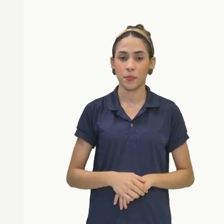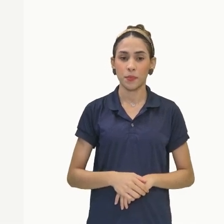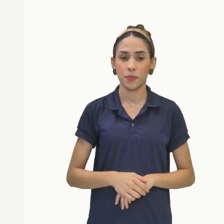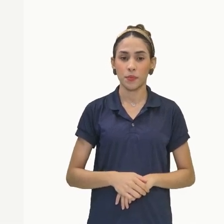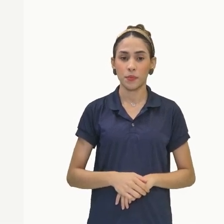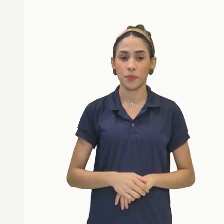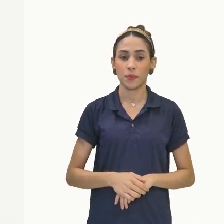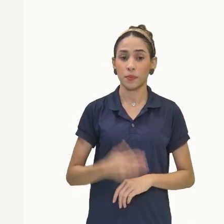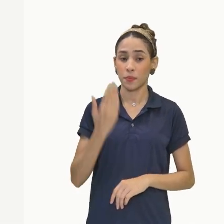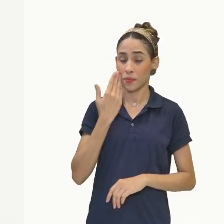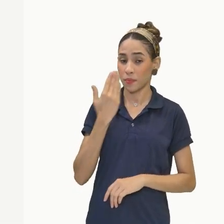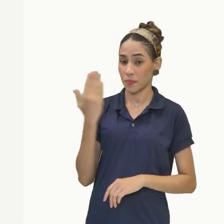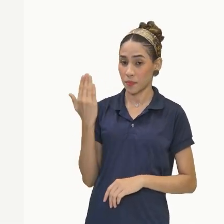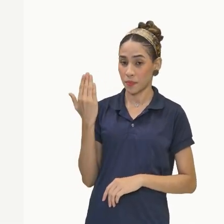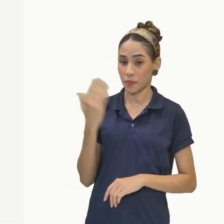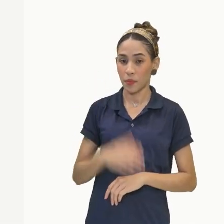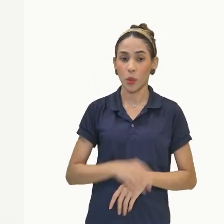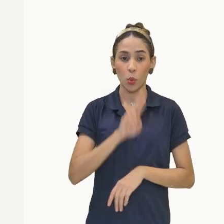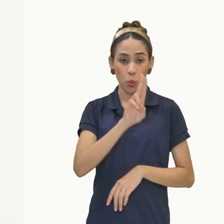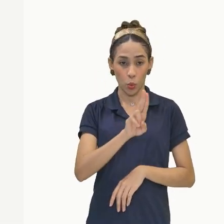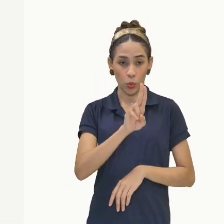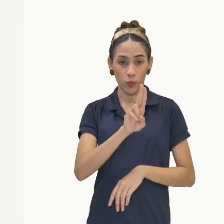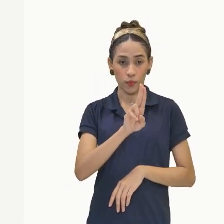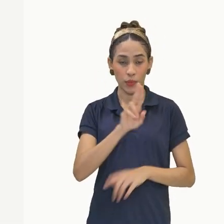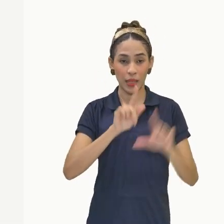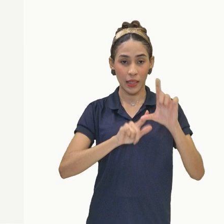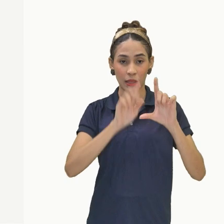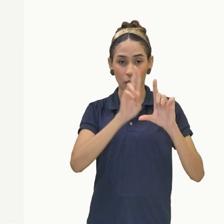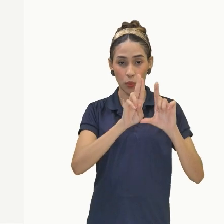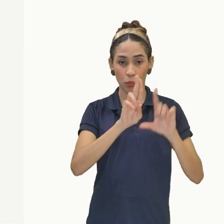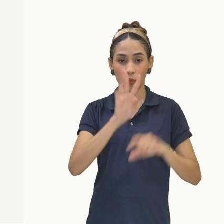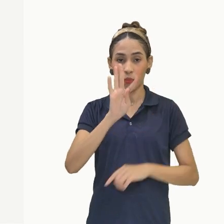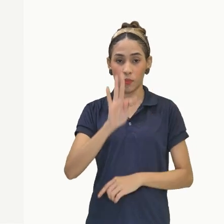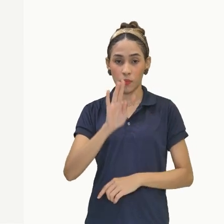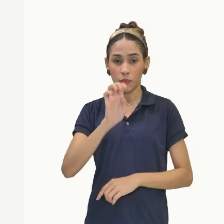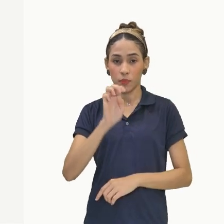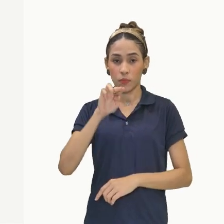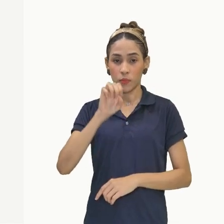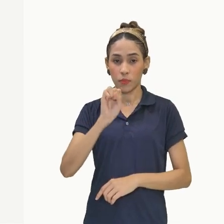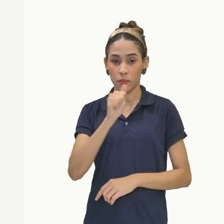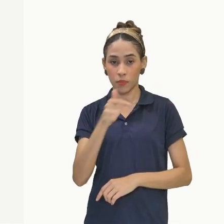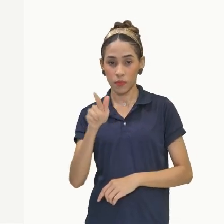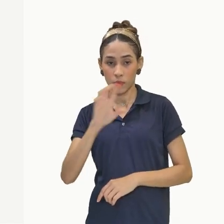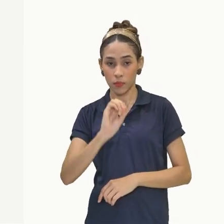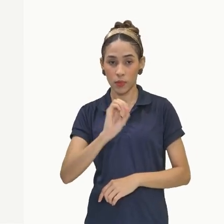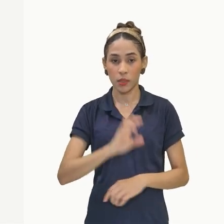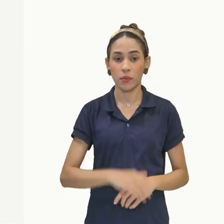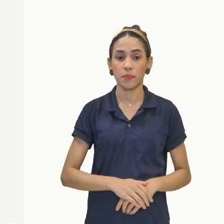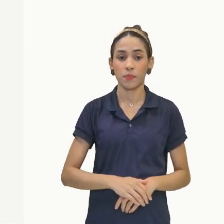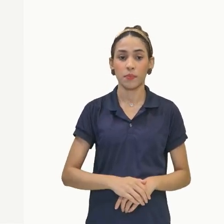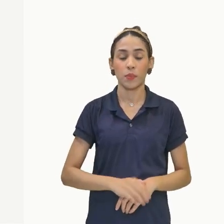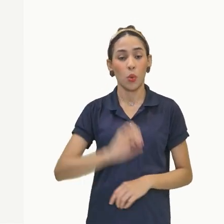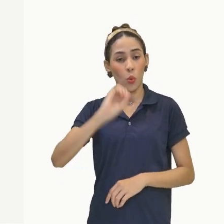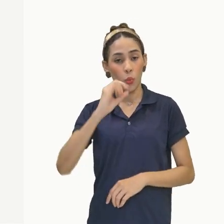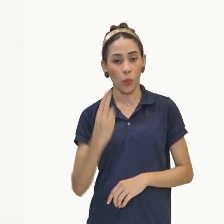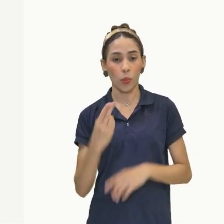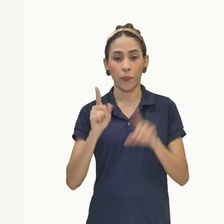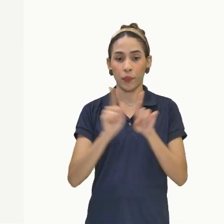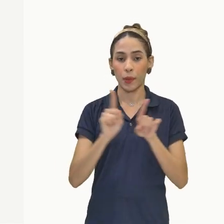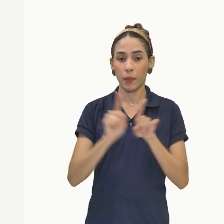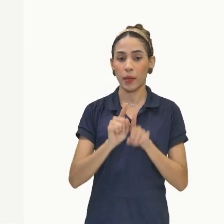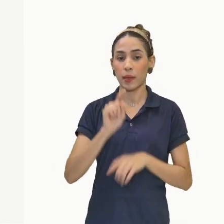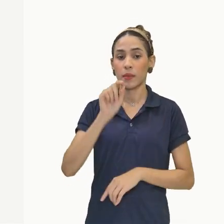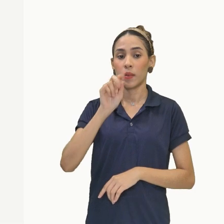e o I, claro, o U é a tensão ou a voltagem ou a diferença de potencial, certo? Pode ser chamado desses 3